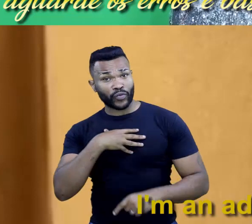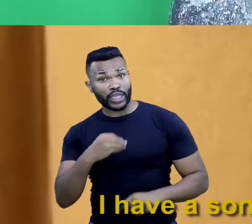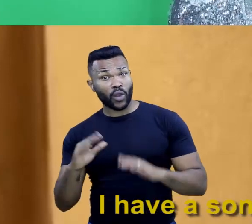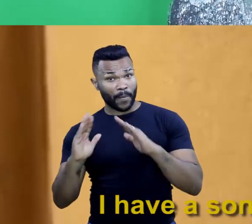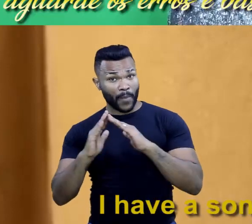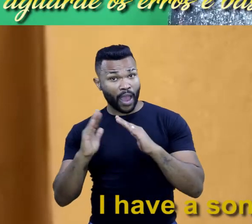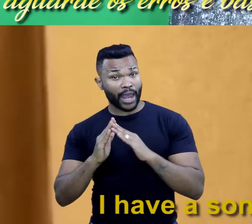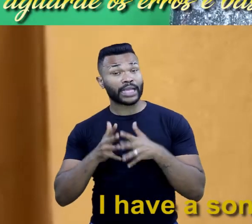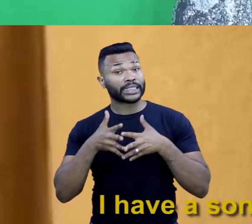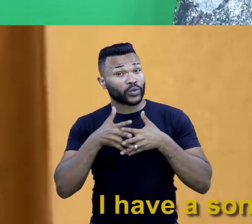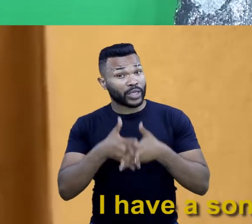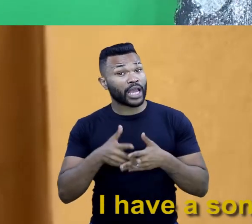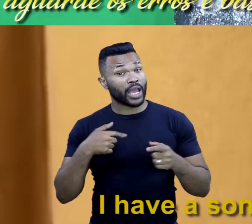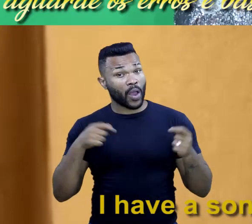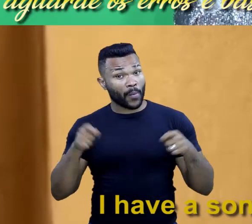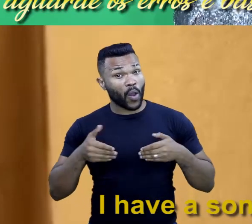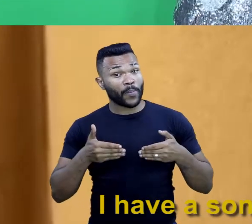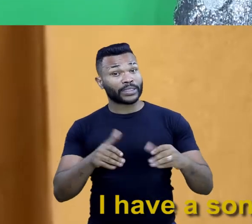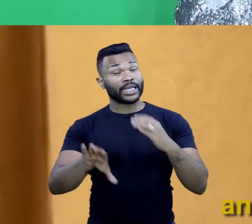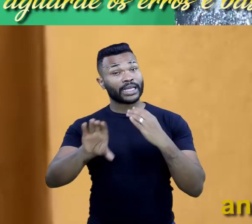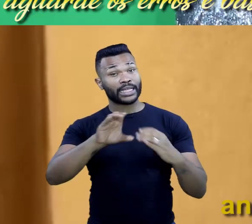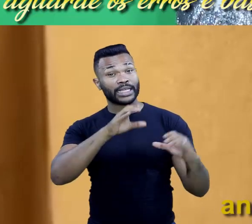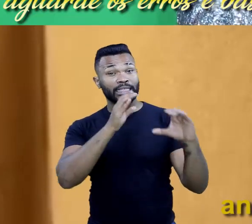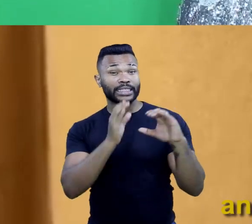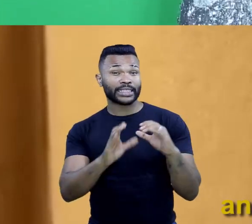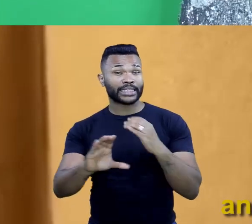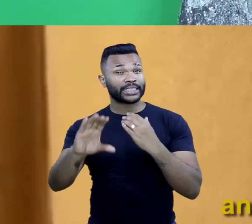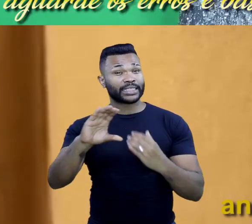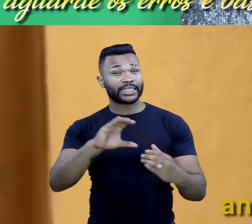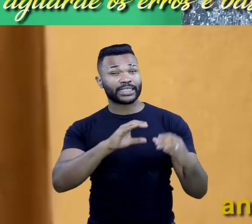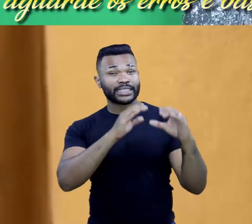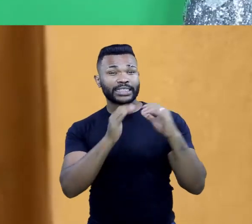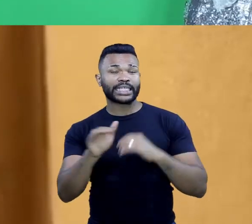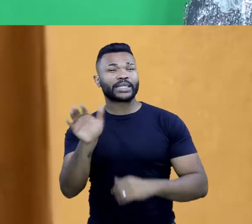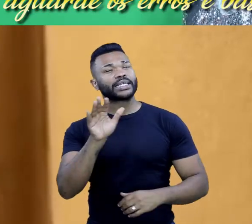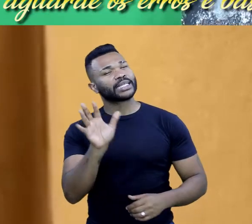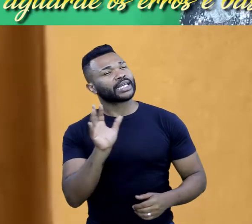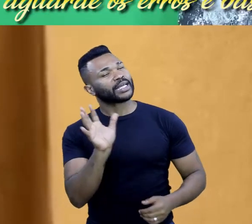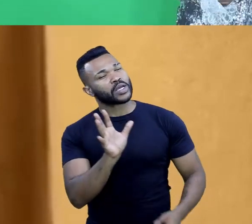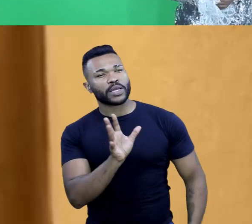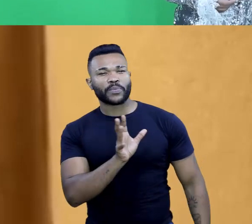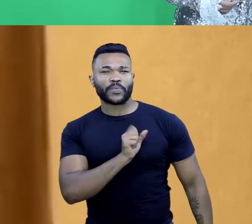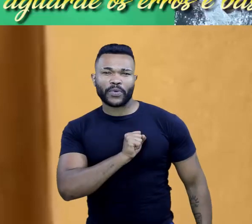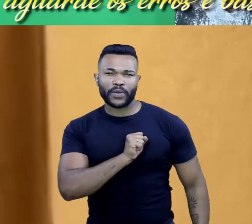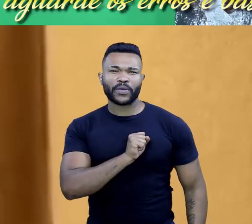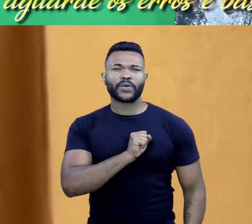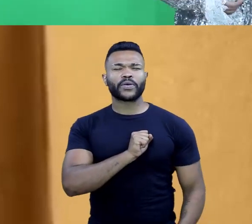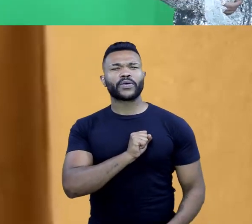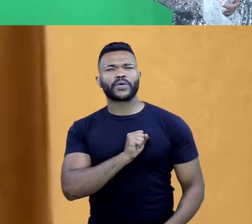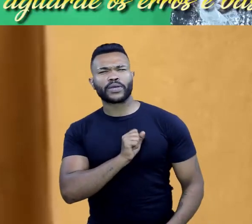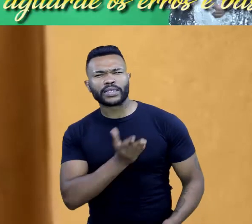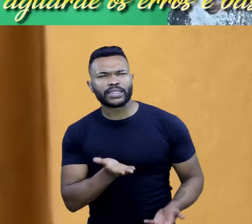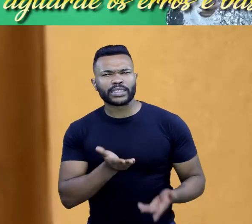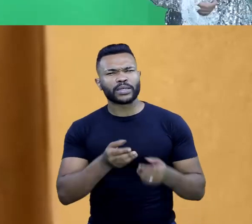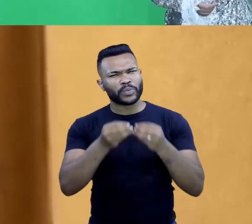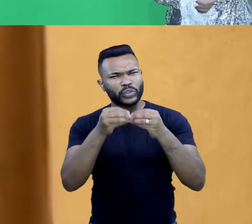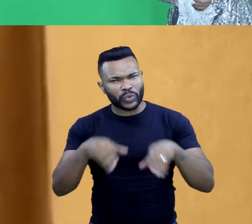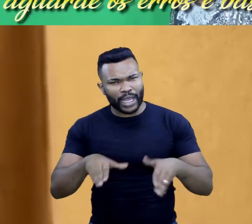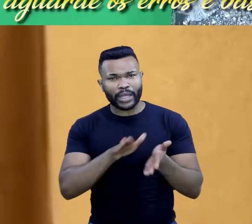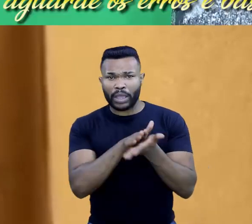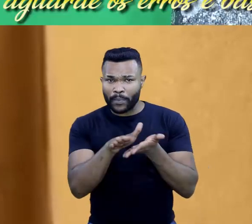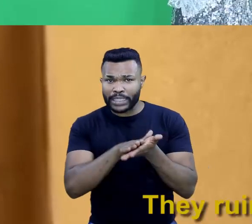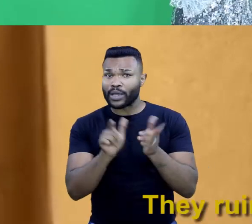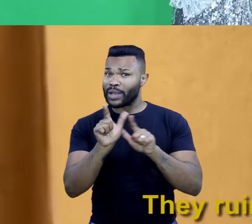todo. Tenho um filho que mora nos Estados Unidos e eu posso começar a cantar. Per amore,